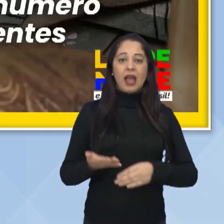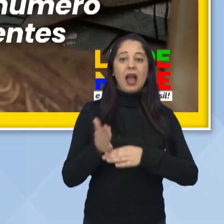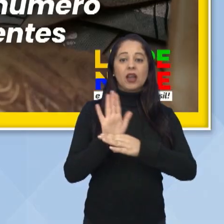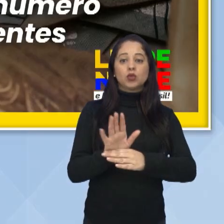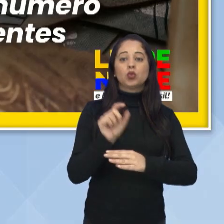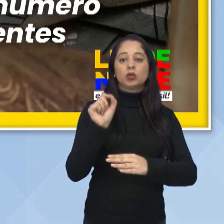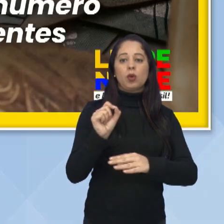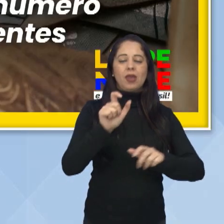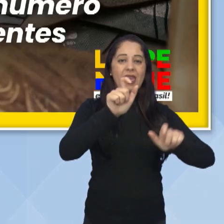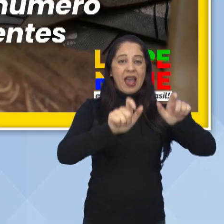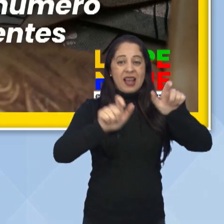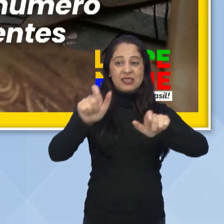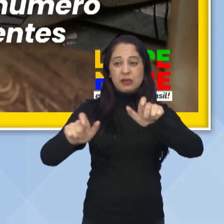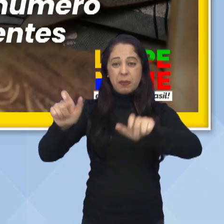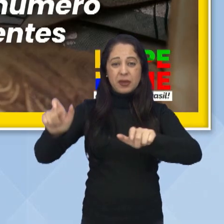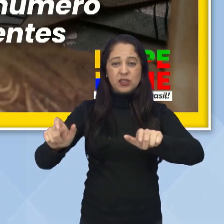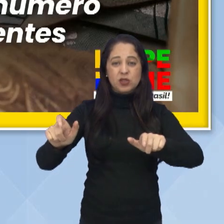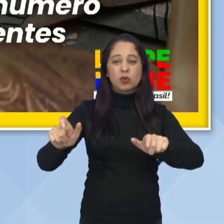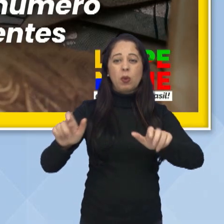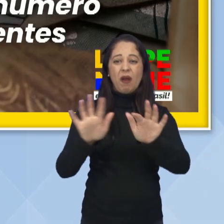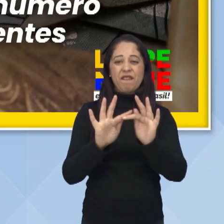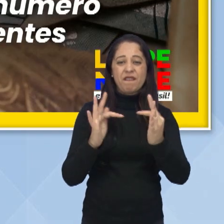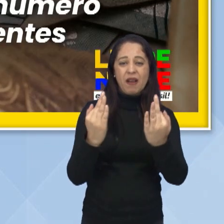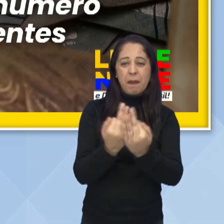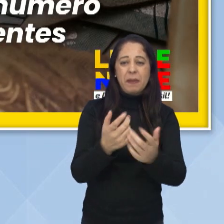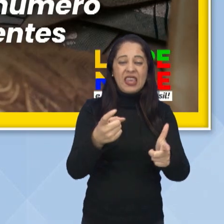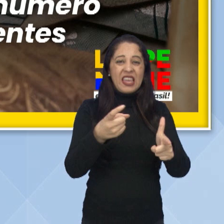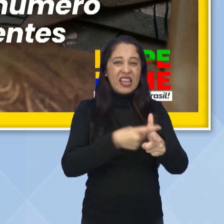a diminuir o número de famílias